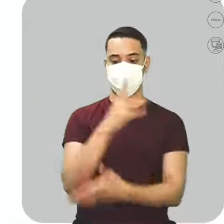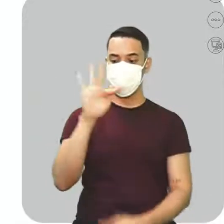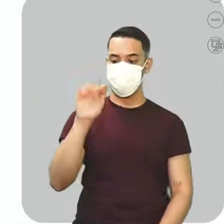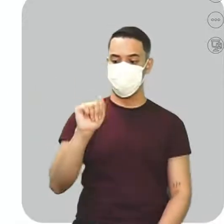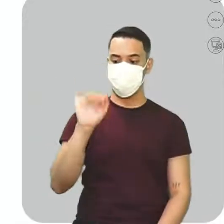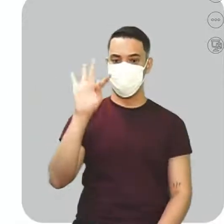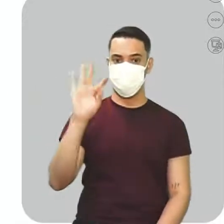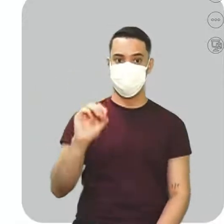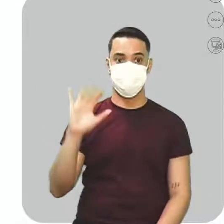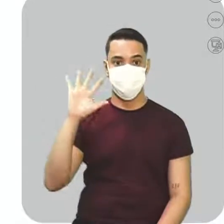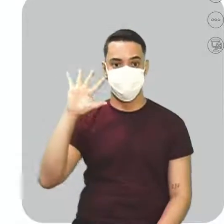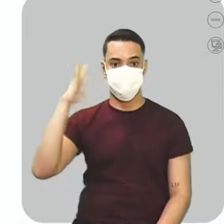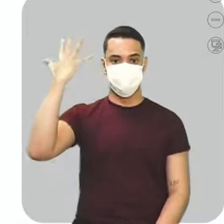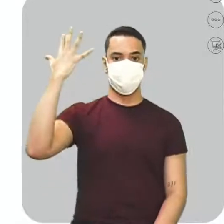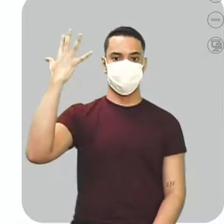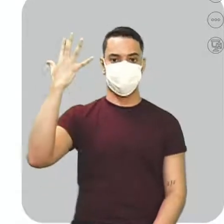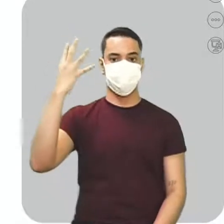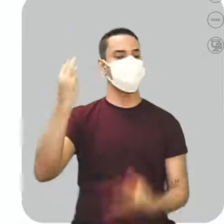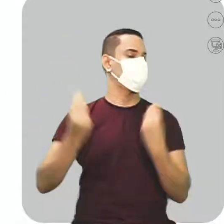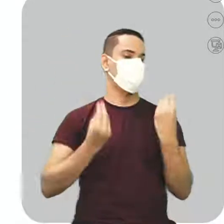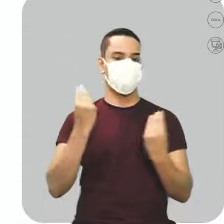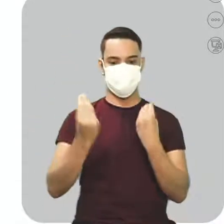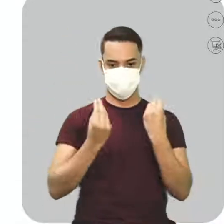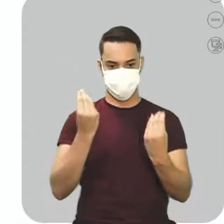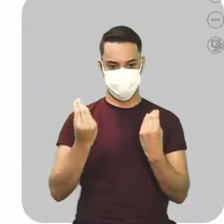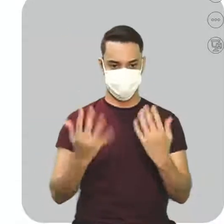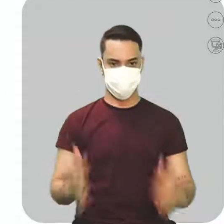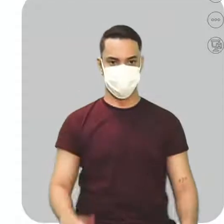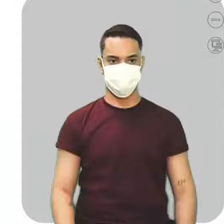seria esse argumento baseado em fatos?